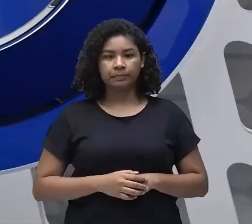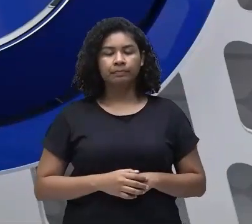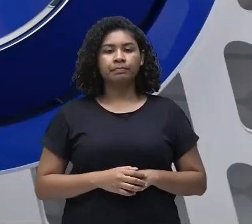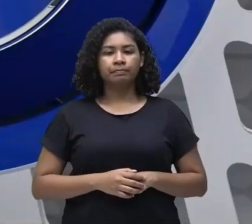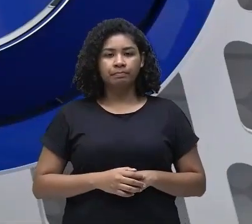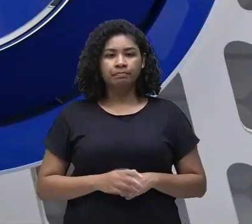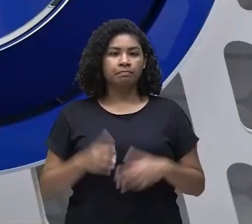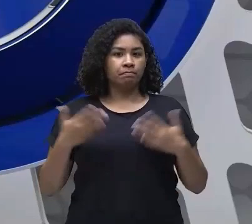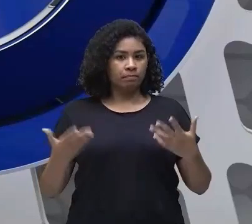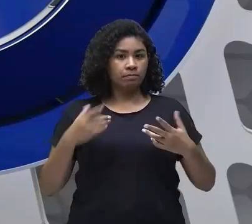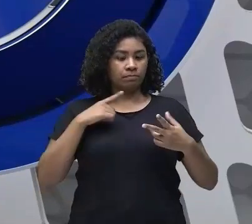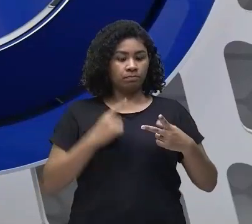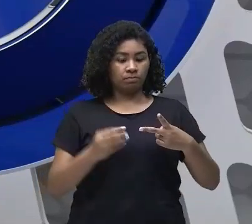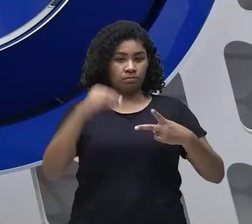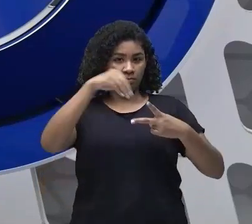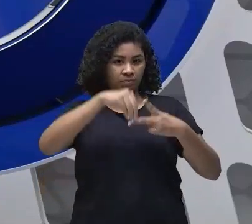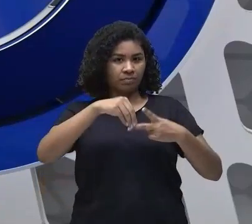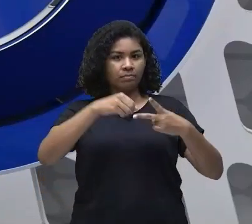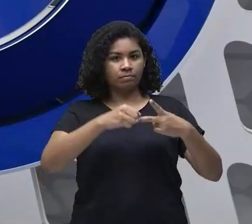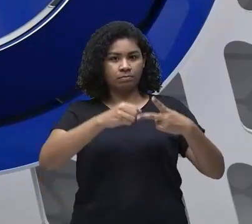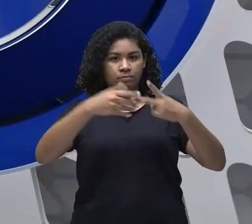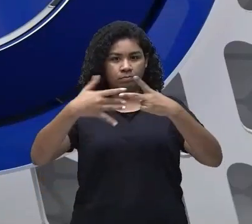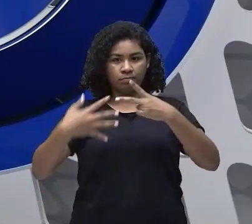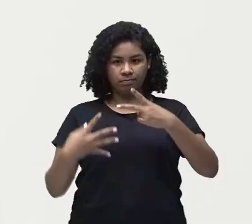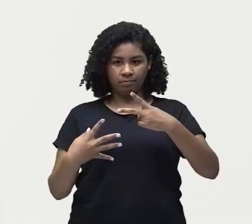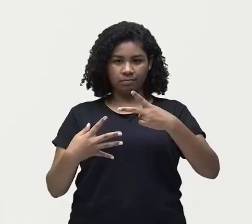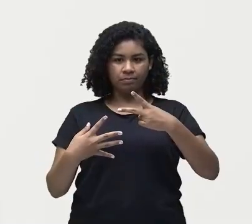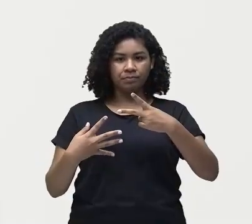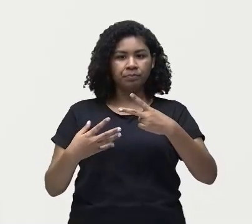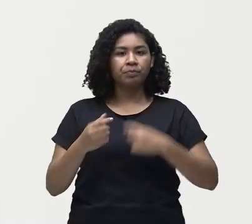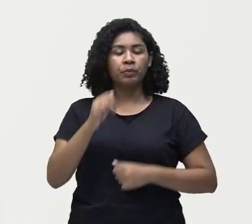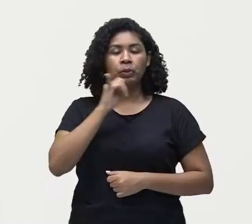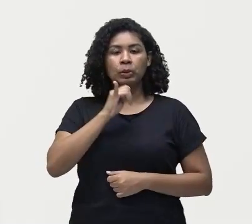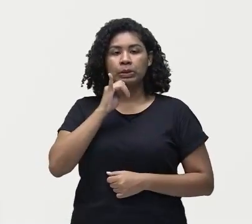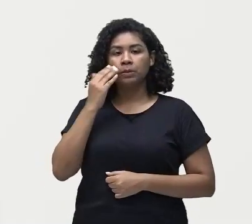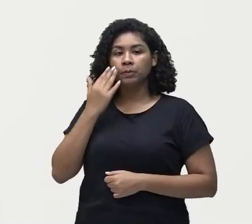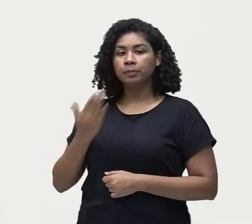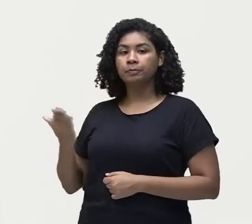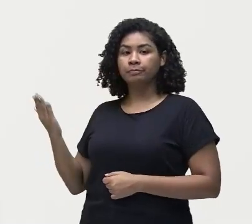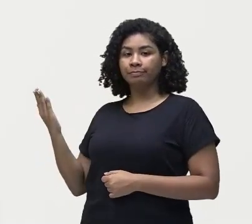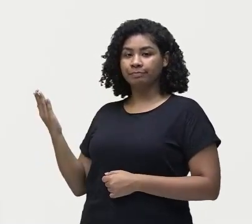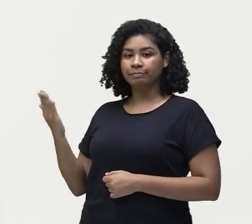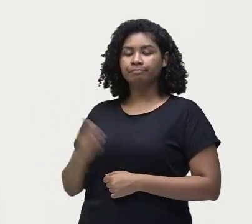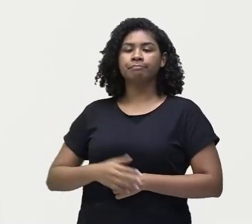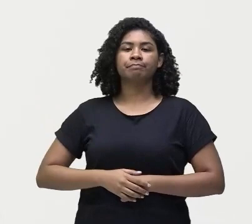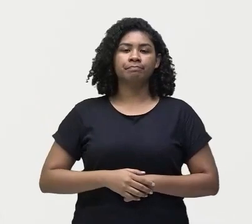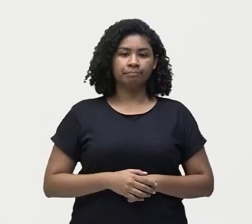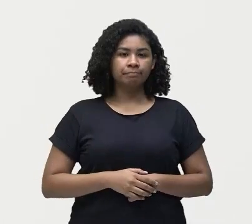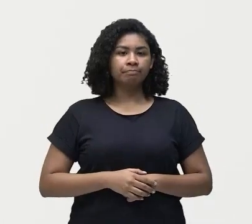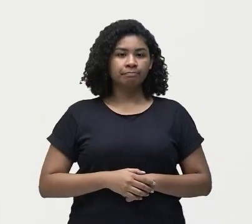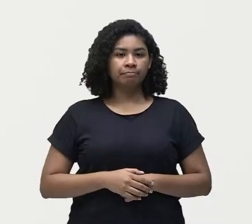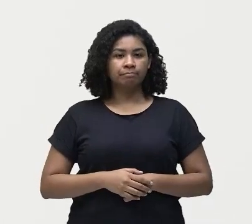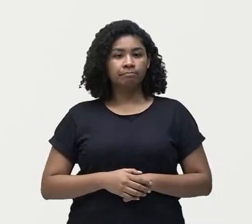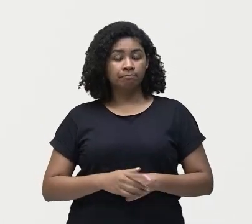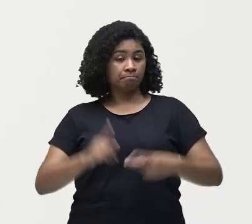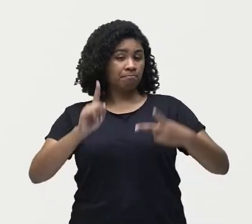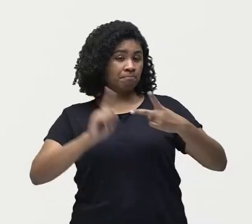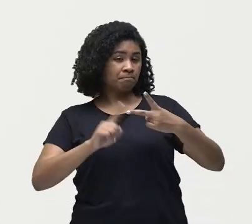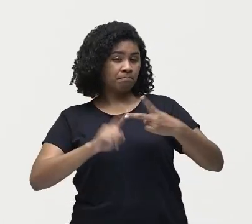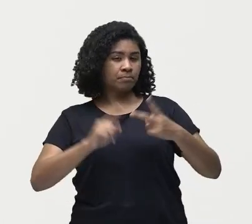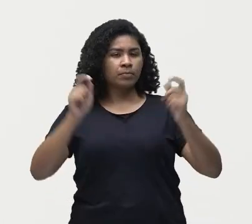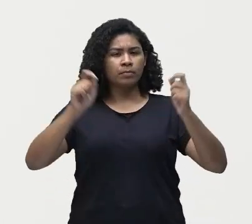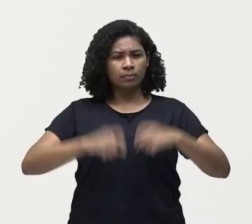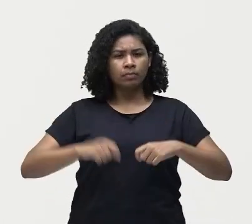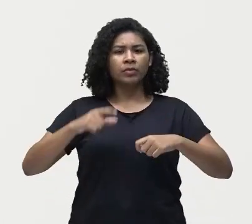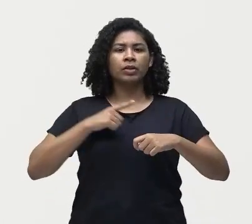subníveis, subclassificações. Acompanhem comigo na cartela. Os organismos consumidores podem ser